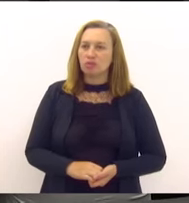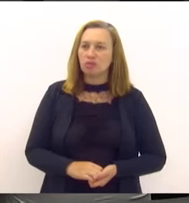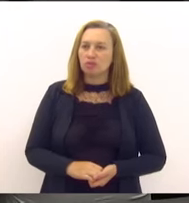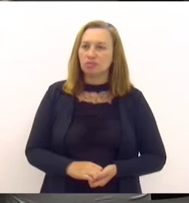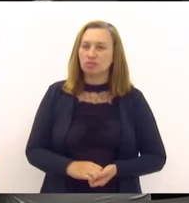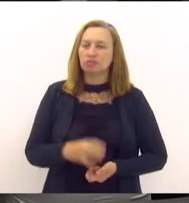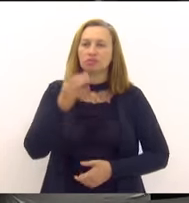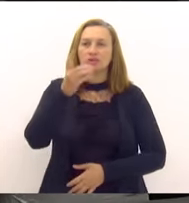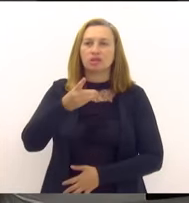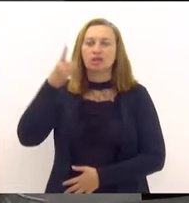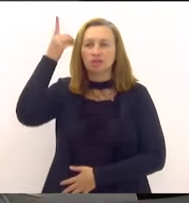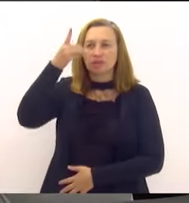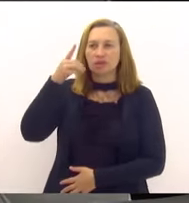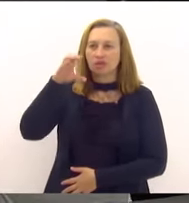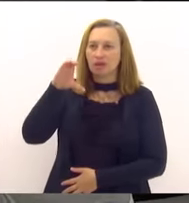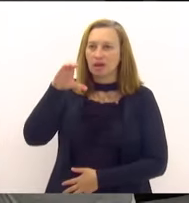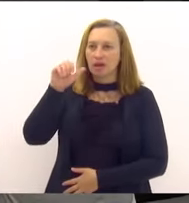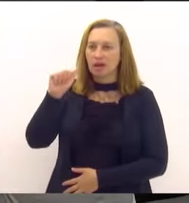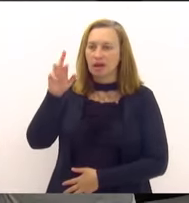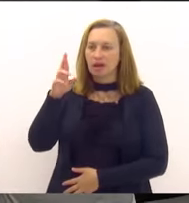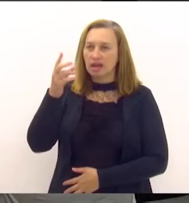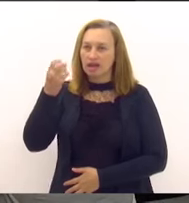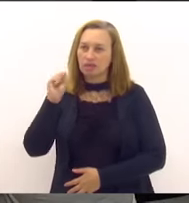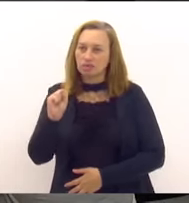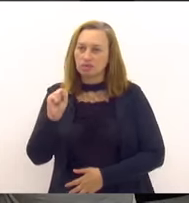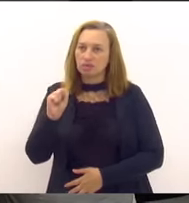Deputado Carlinhos BNH.